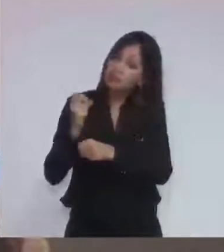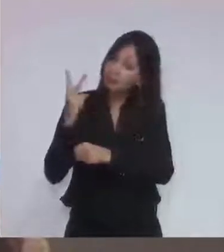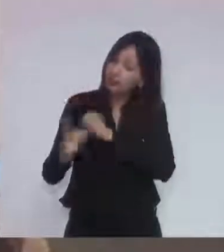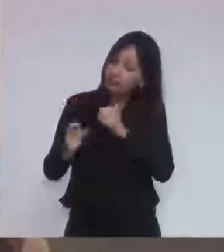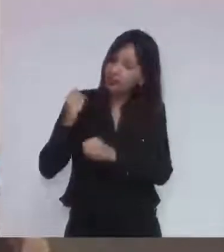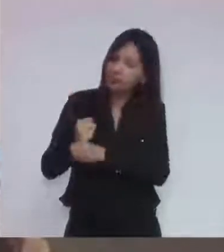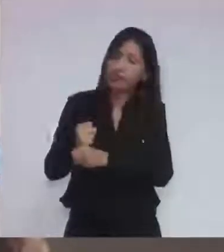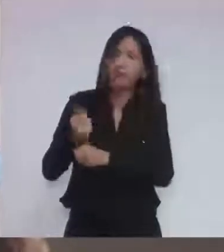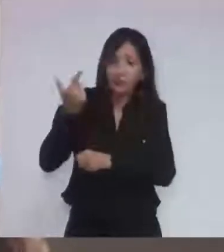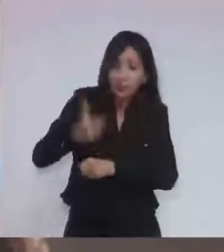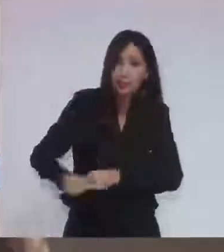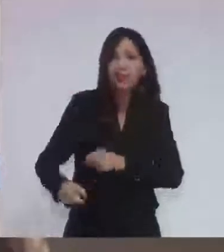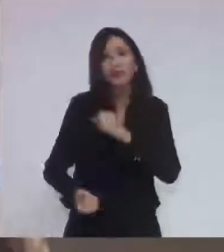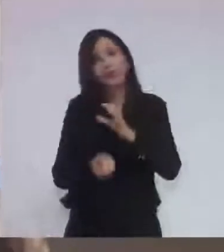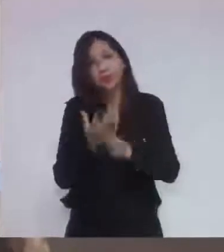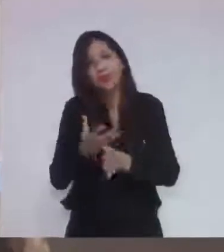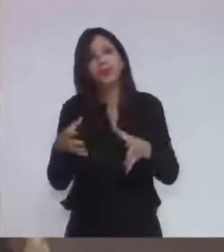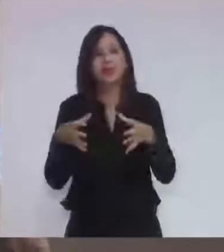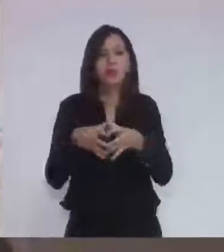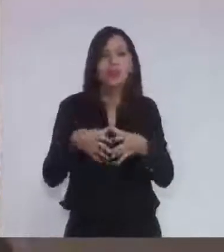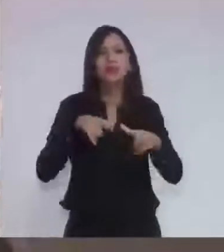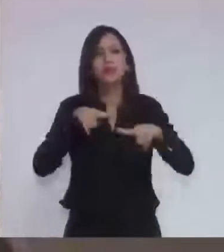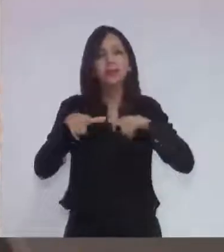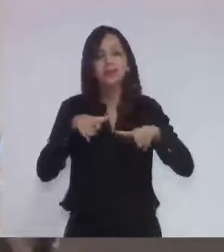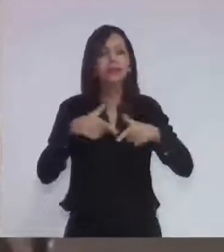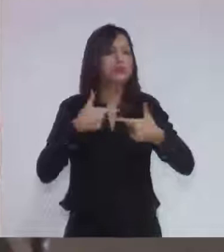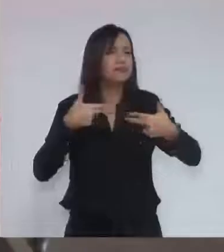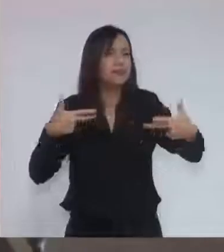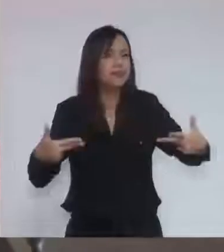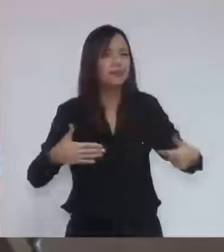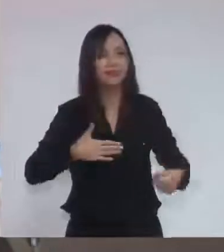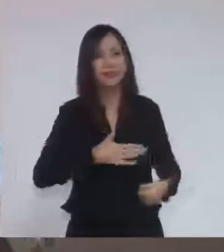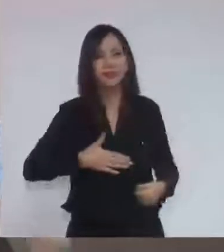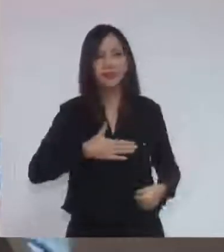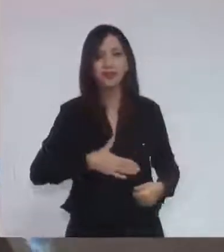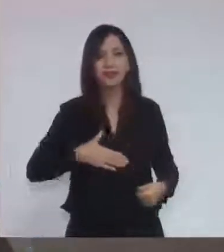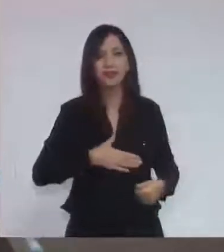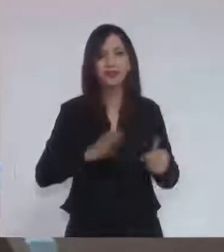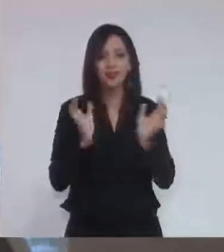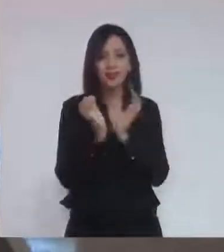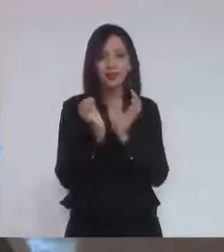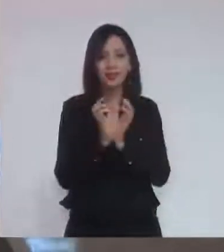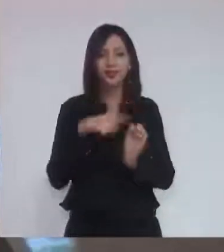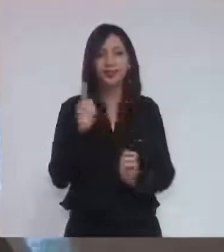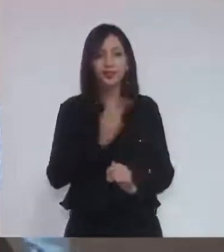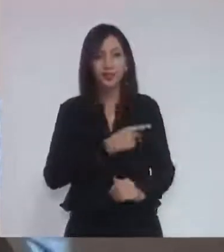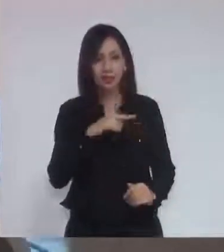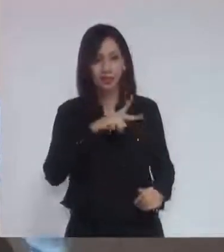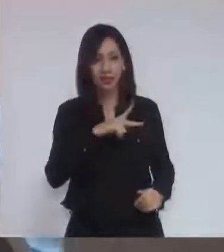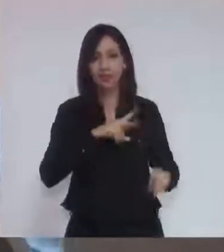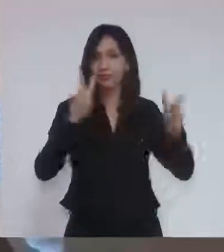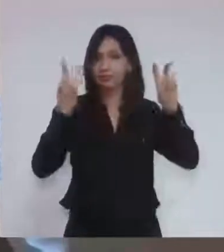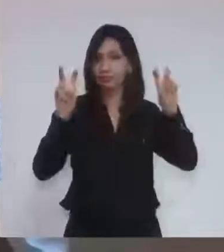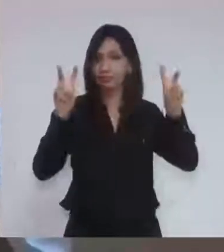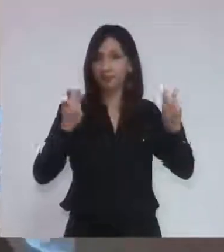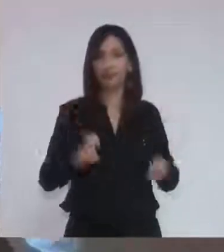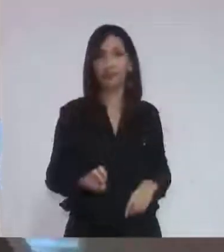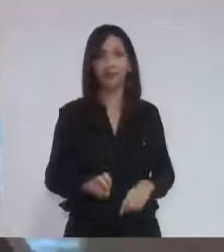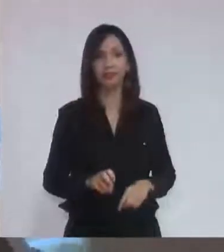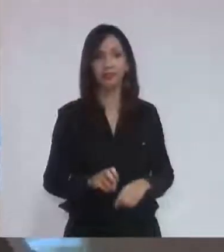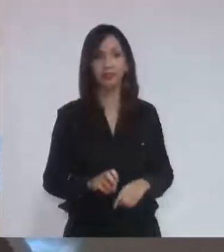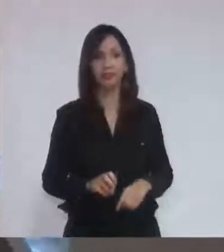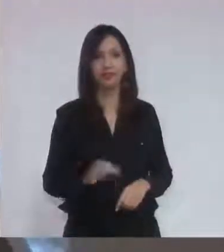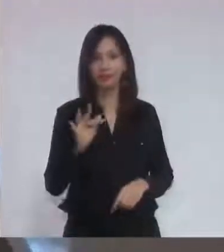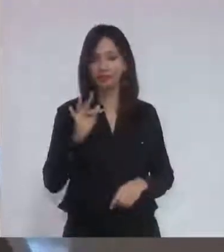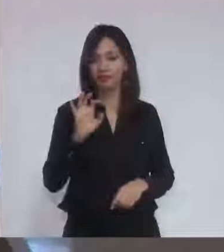novamente montar um grupo de trabalho, etc, etc. Eu sou a favor do grupo de trabalho que a gente usa no setor privado, chamado Fast